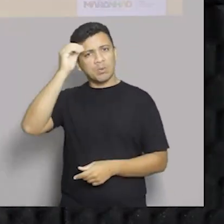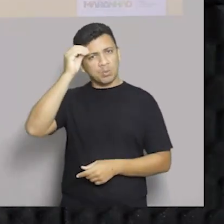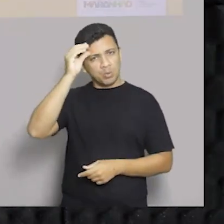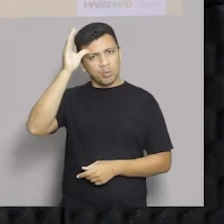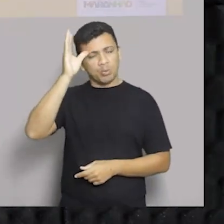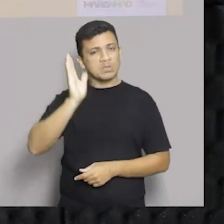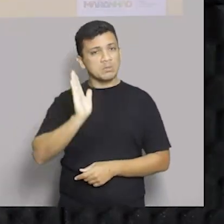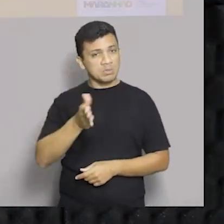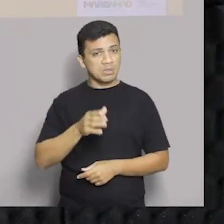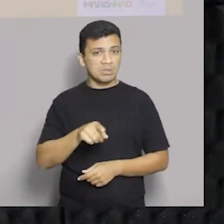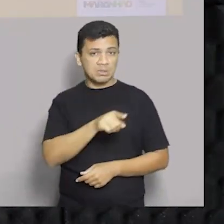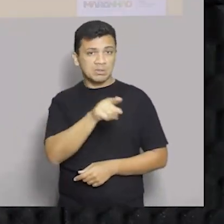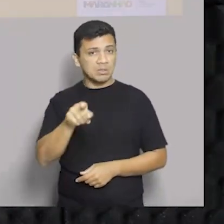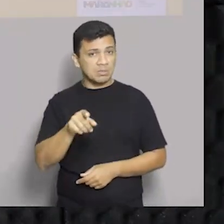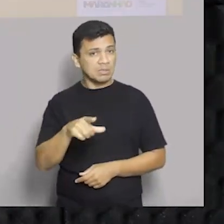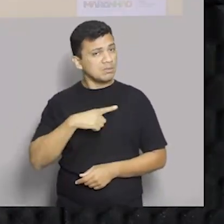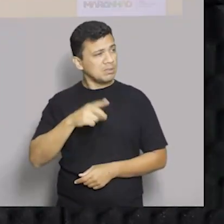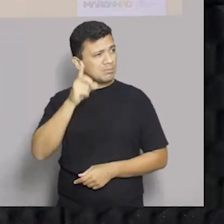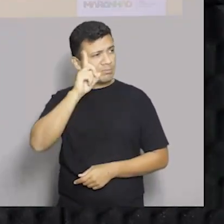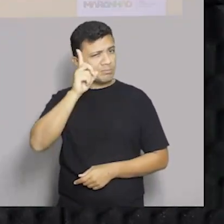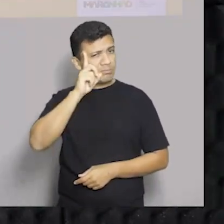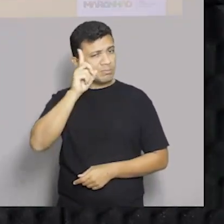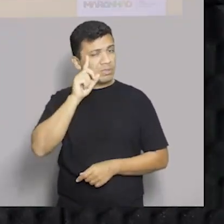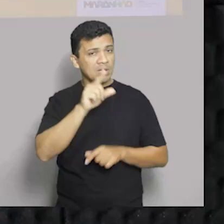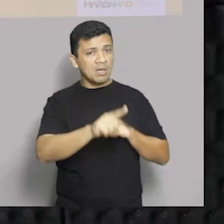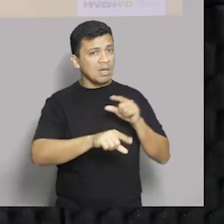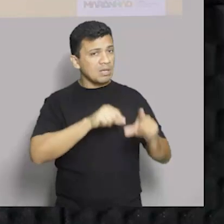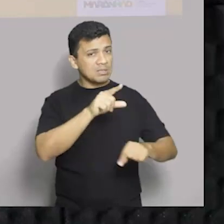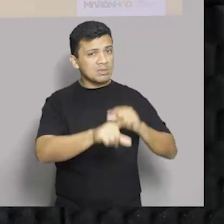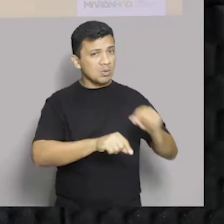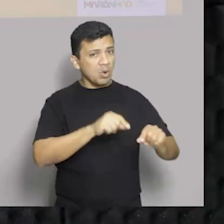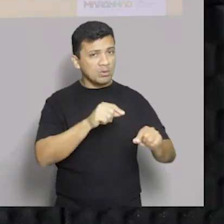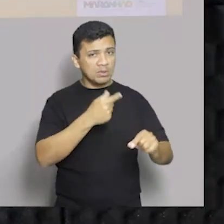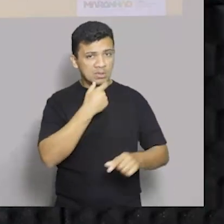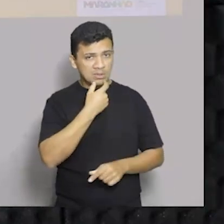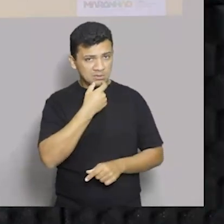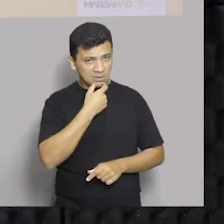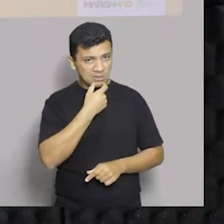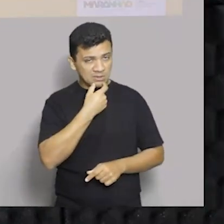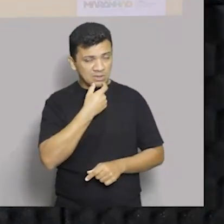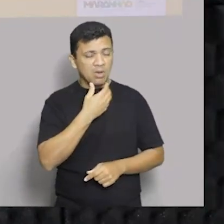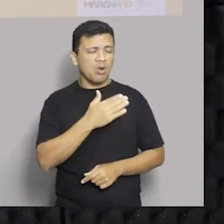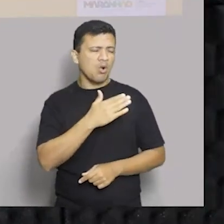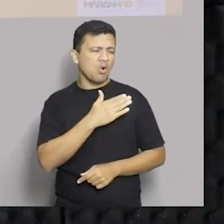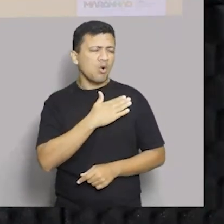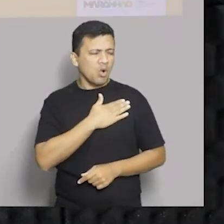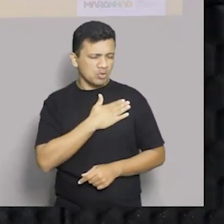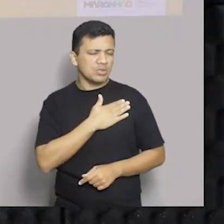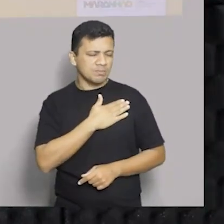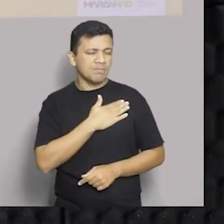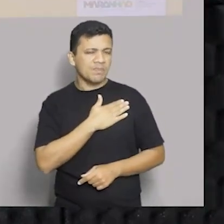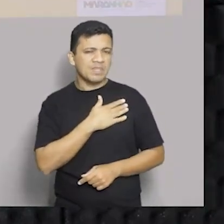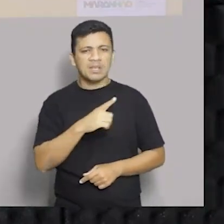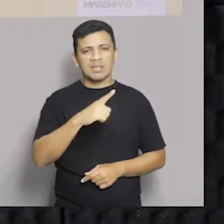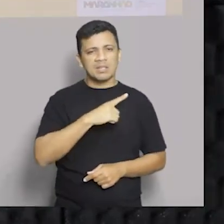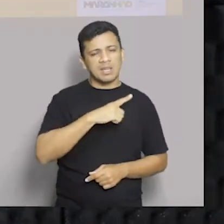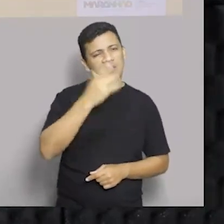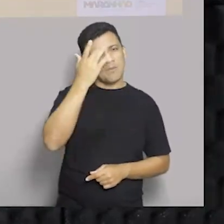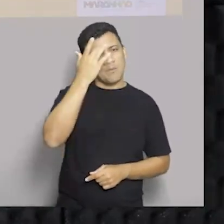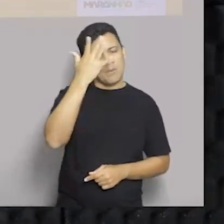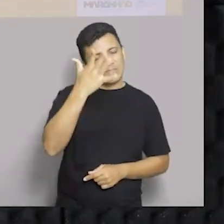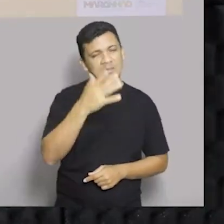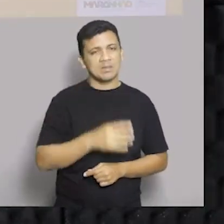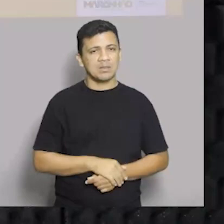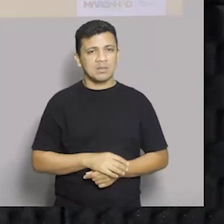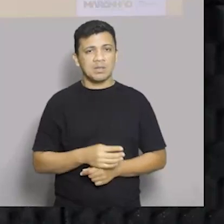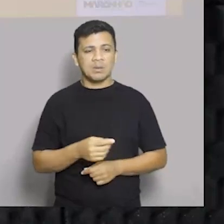você tem do seu dia a dia. Quem escolhe inglês normalmente são pessoas que gostam desse idioma, tem facilidade, então você